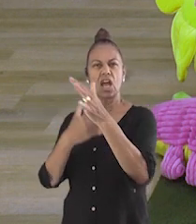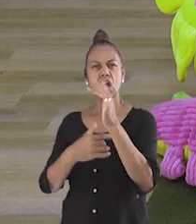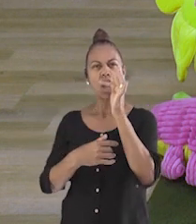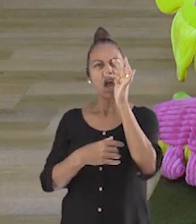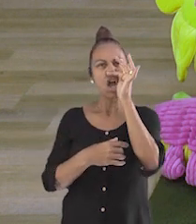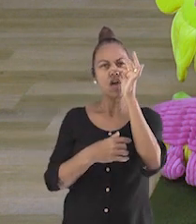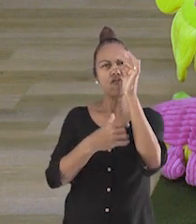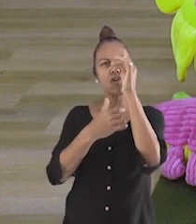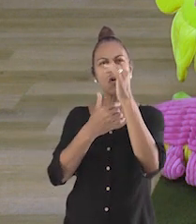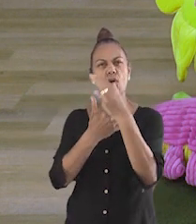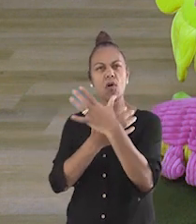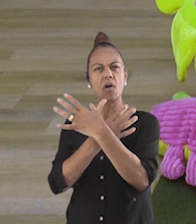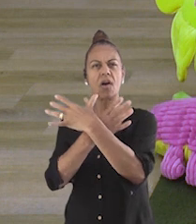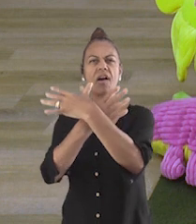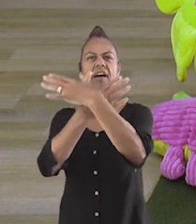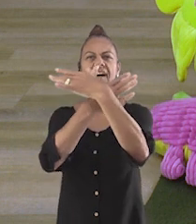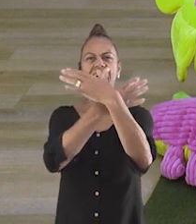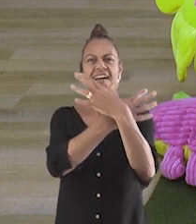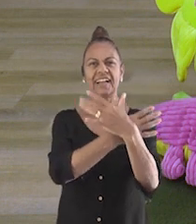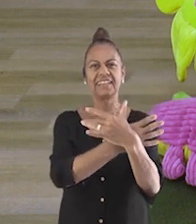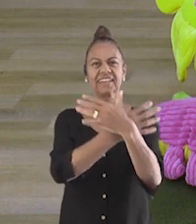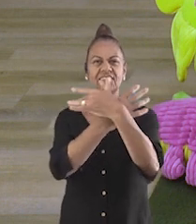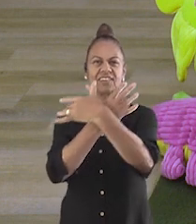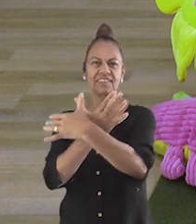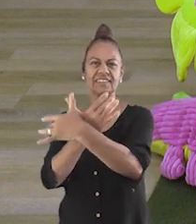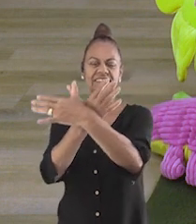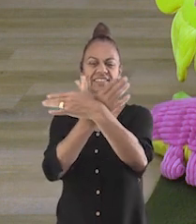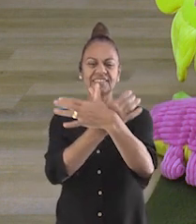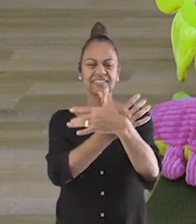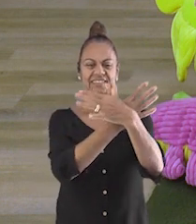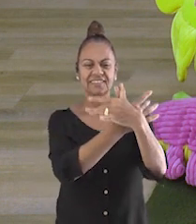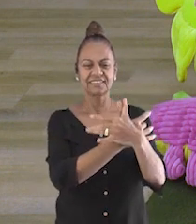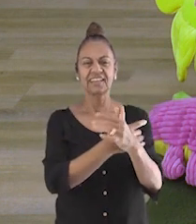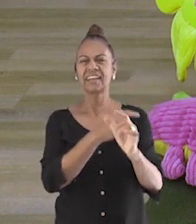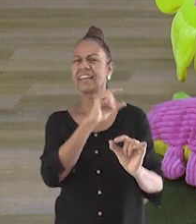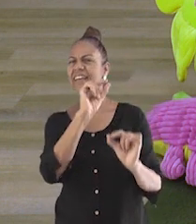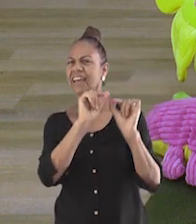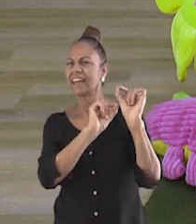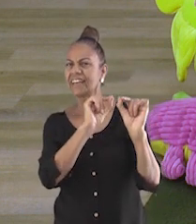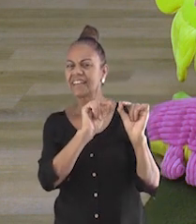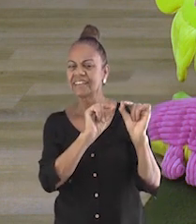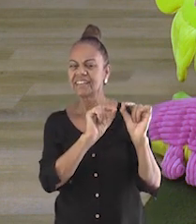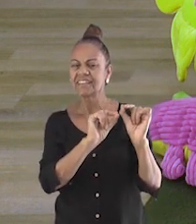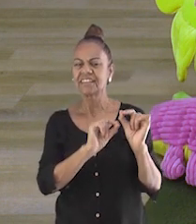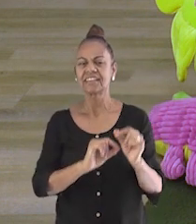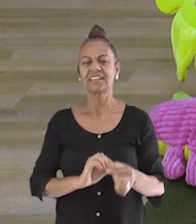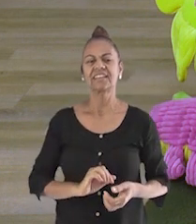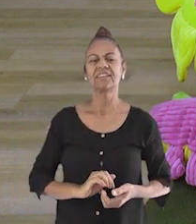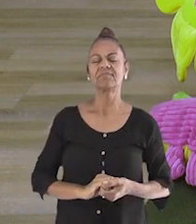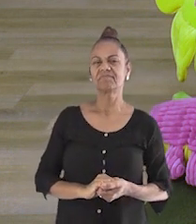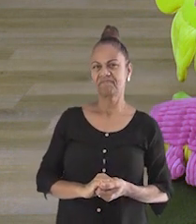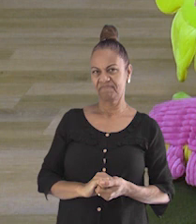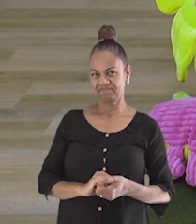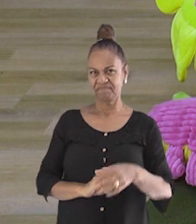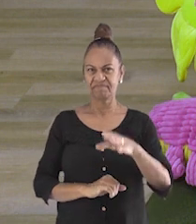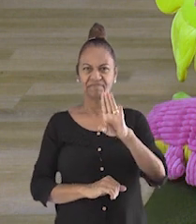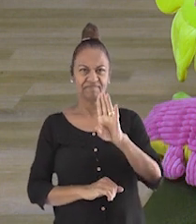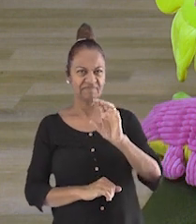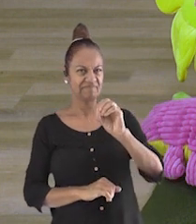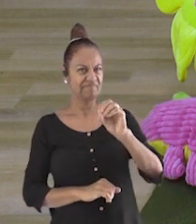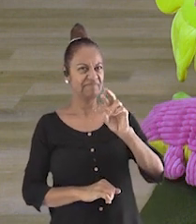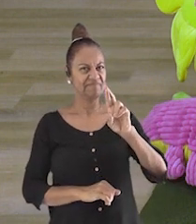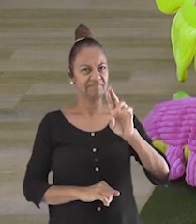graciosa, de flor em flor, tem de várias cores na natureza? Quem é?